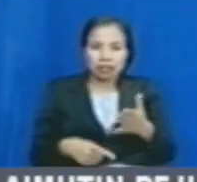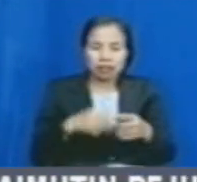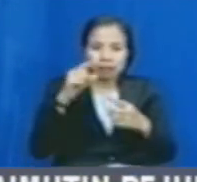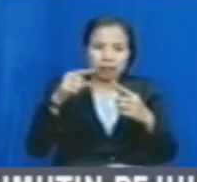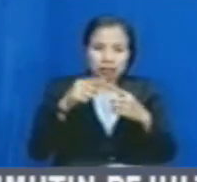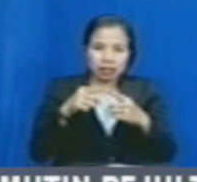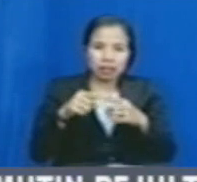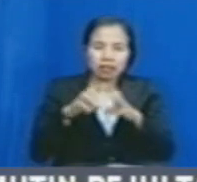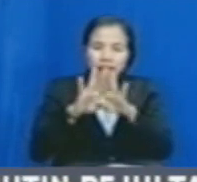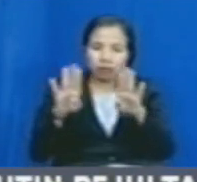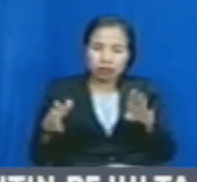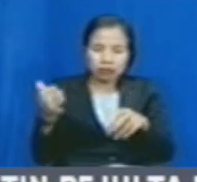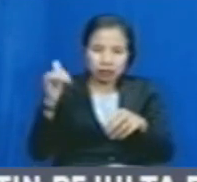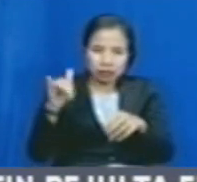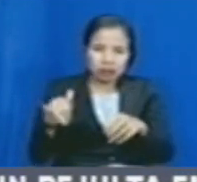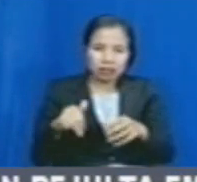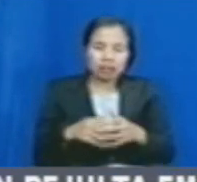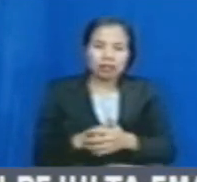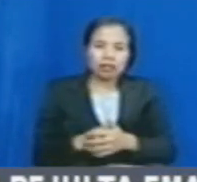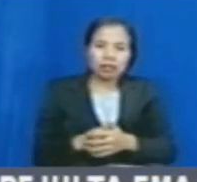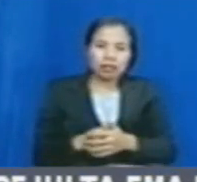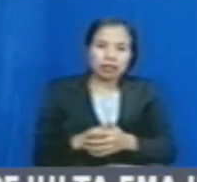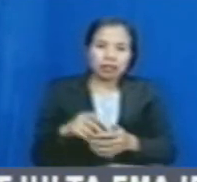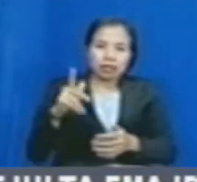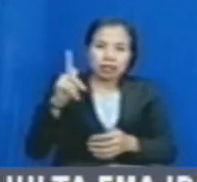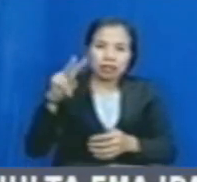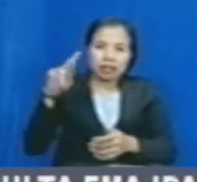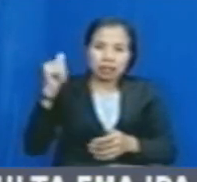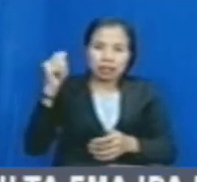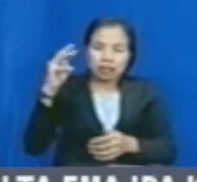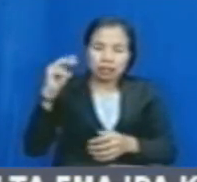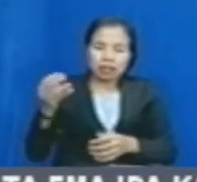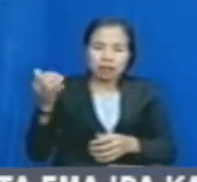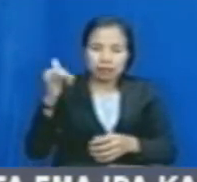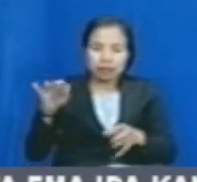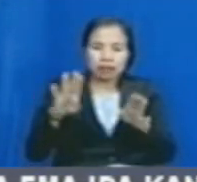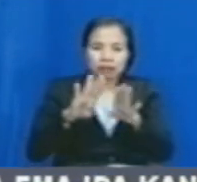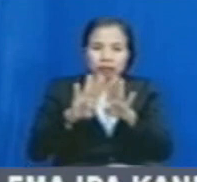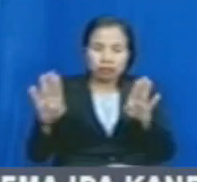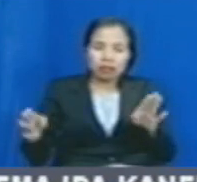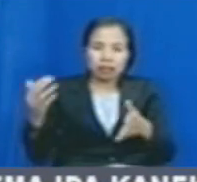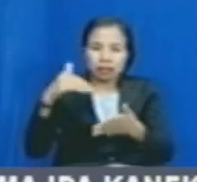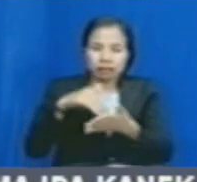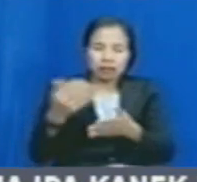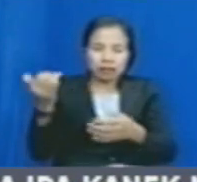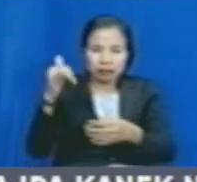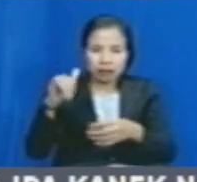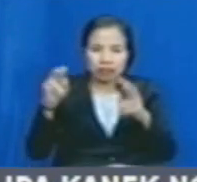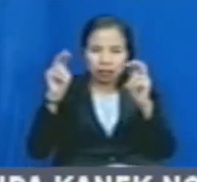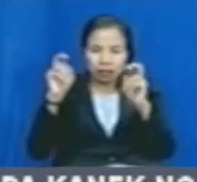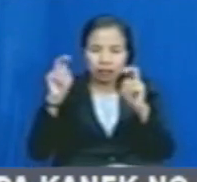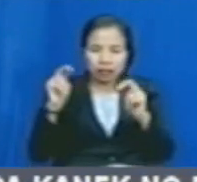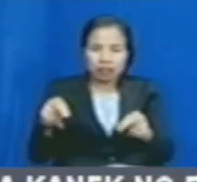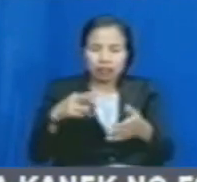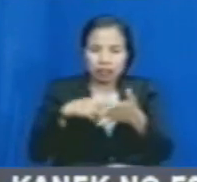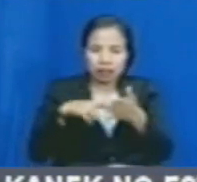una sira tamba ya kram ni nia o insa kono wanira kono atore ativa fila fali sira sira tenki a